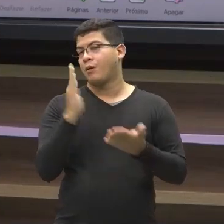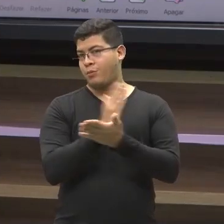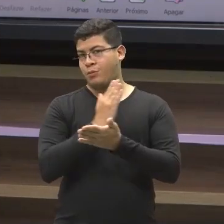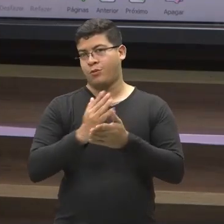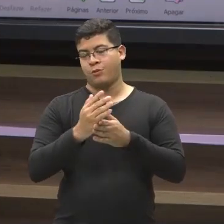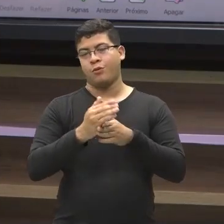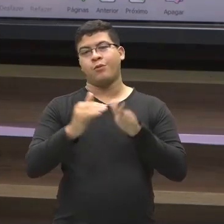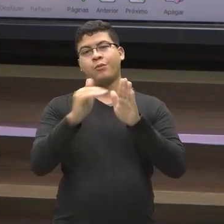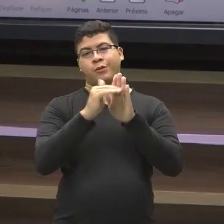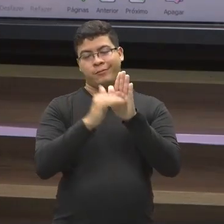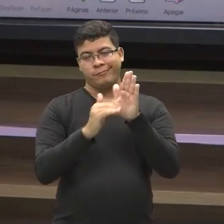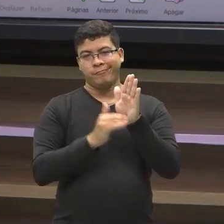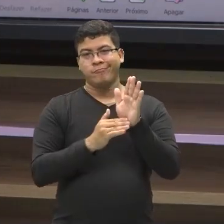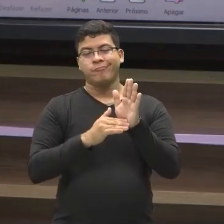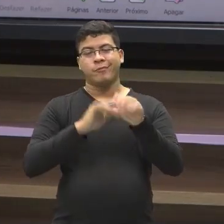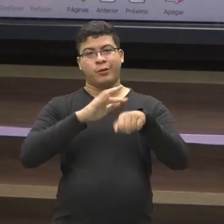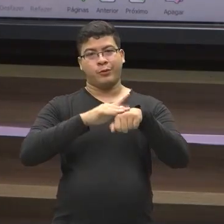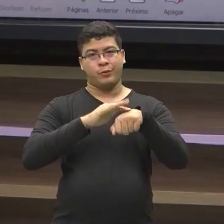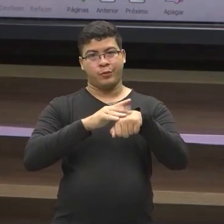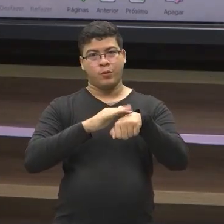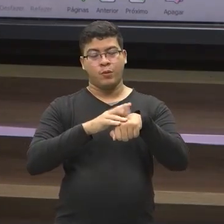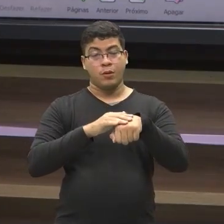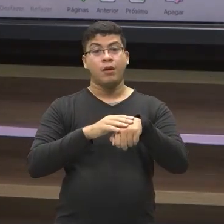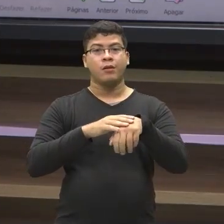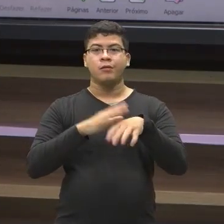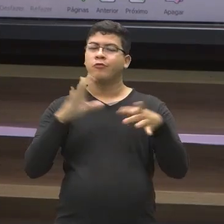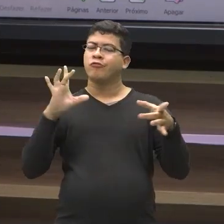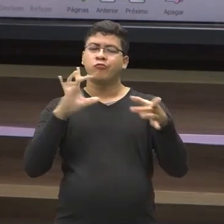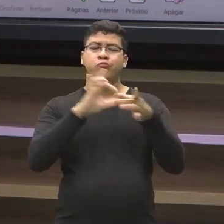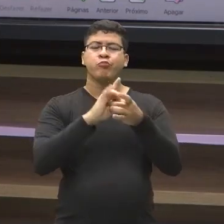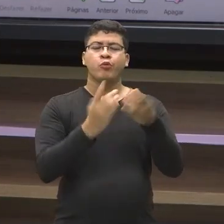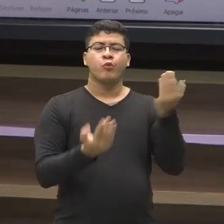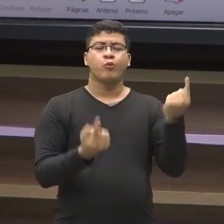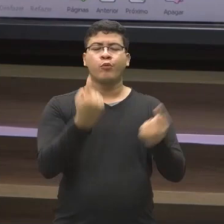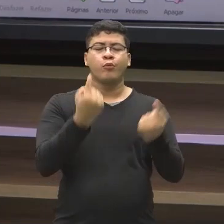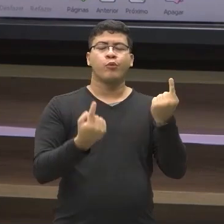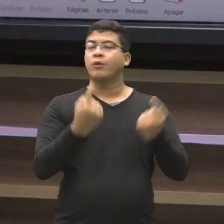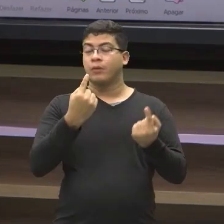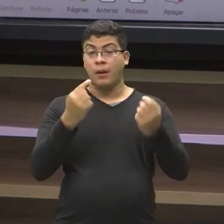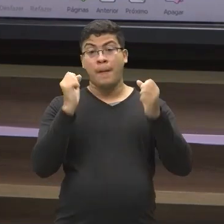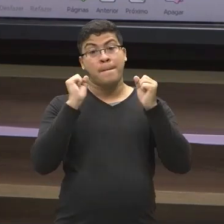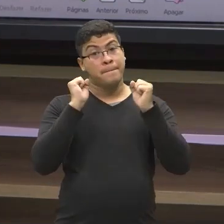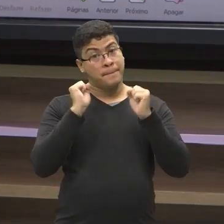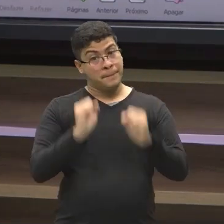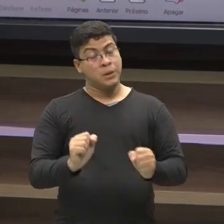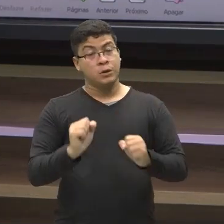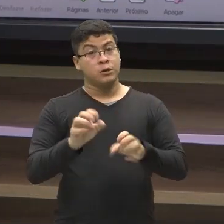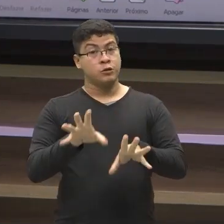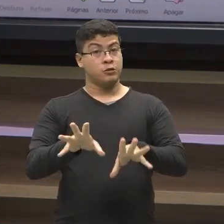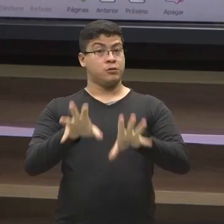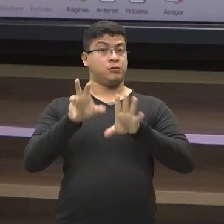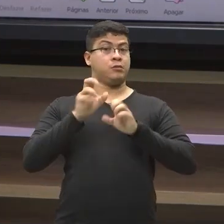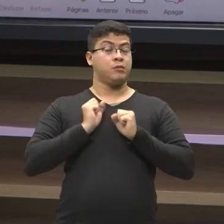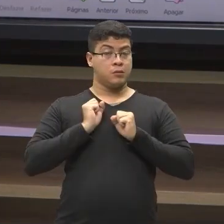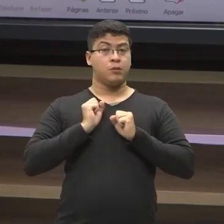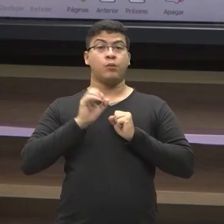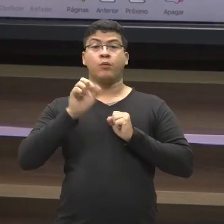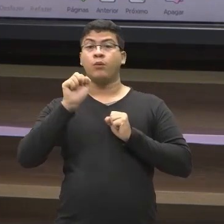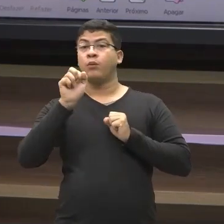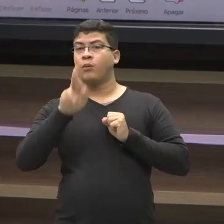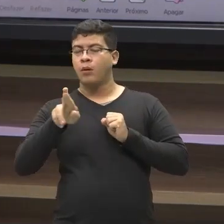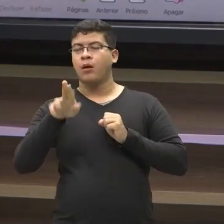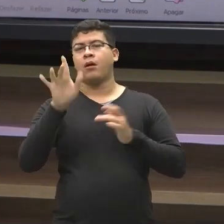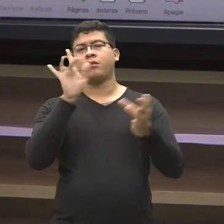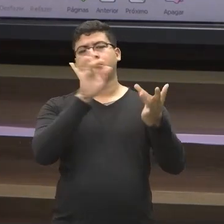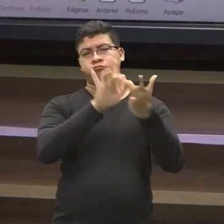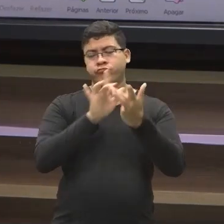são infectocontagiosas. A gente viu a relação dessas doenças, né, que elas podem ser adquiridas ali através do